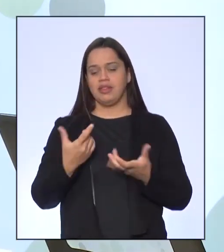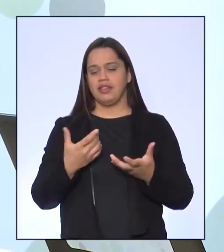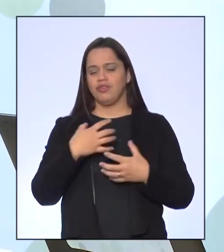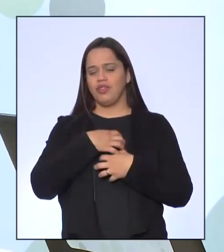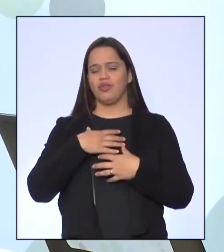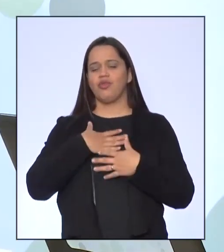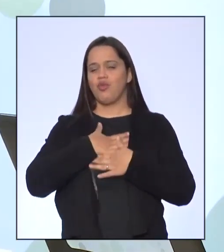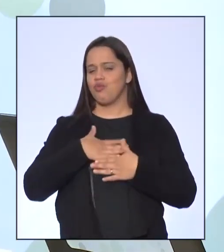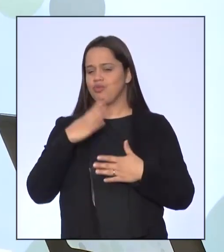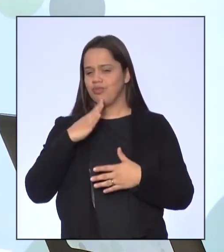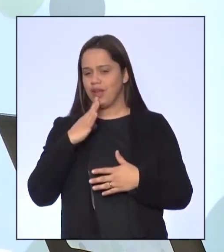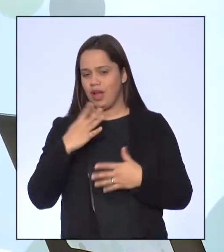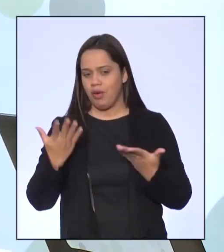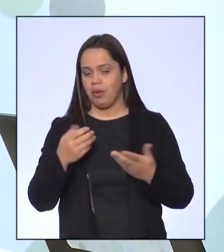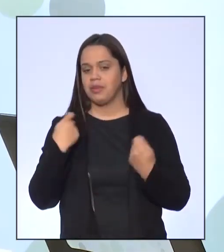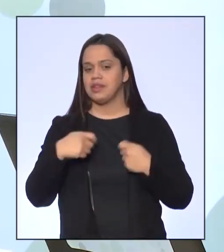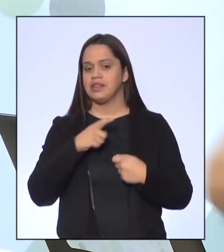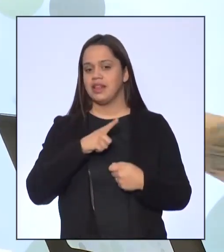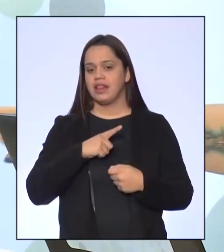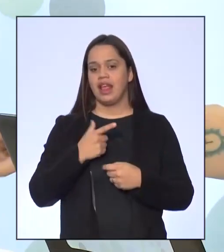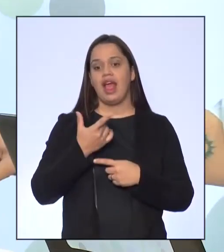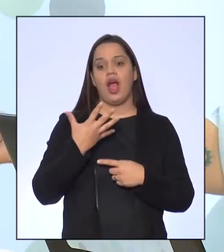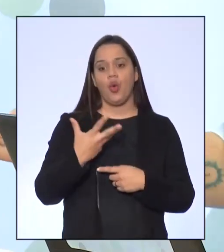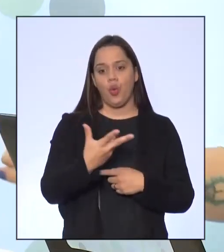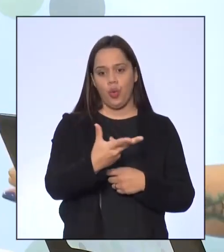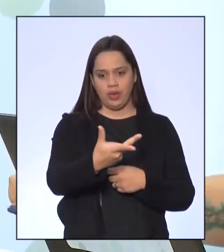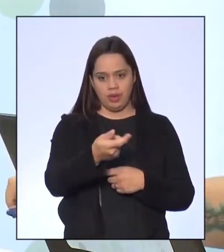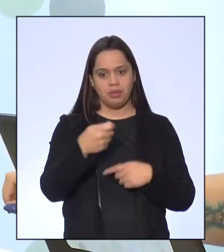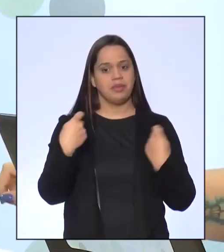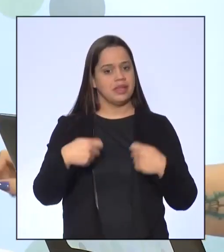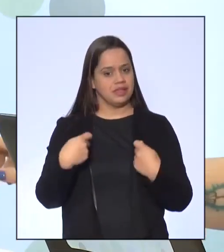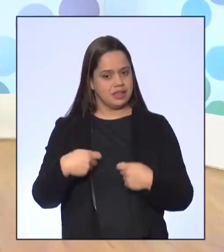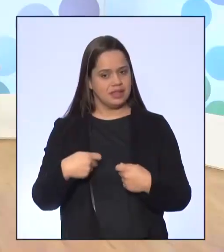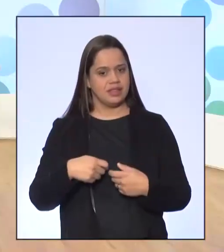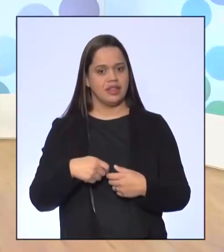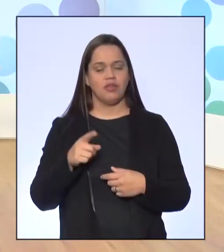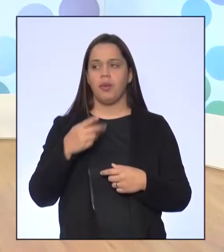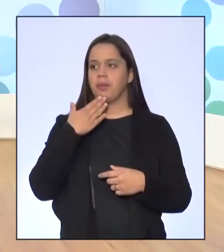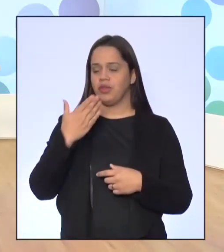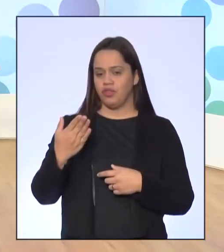algumas habilidades, tá? Que eu vou pedir para pro. Me empresta um.